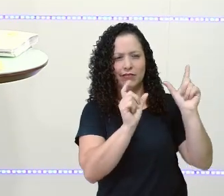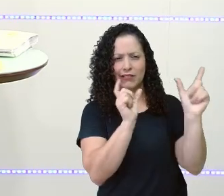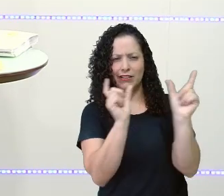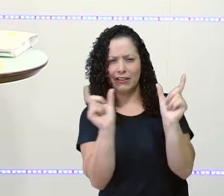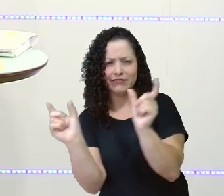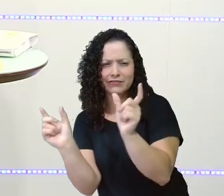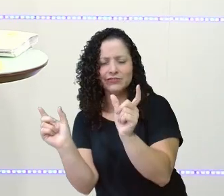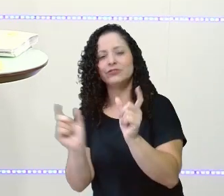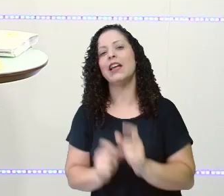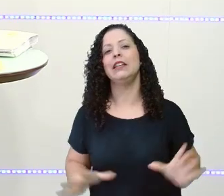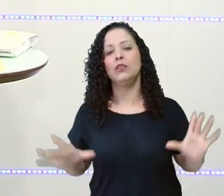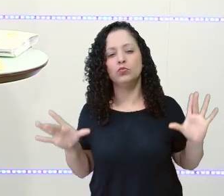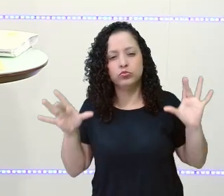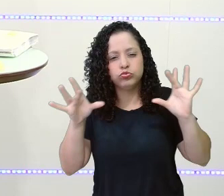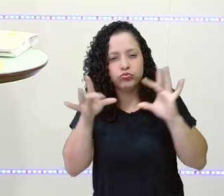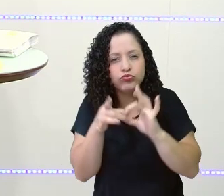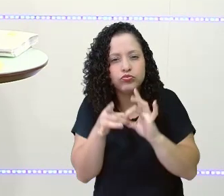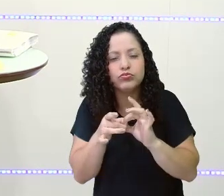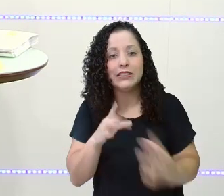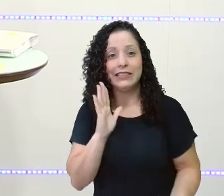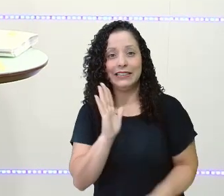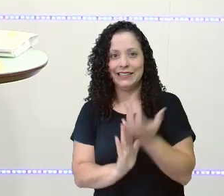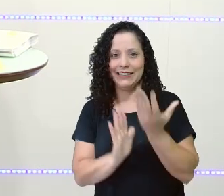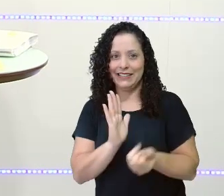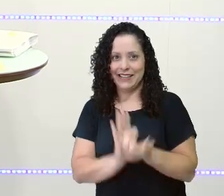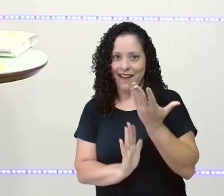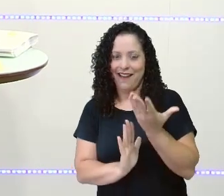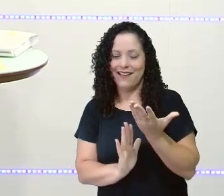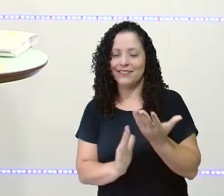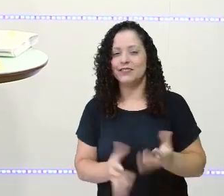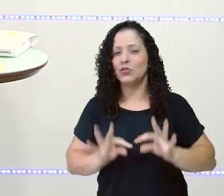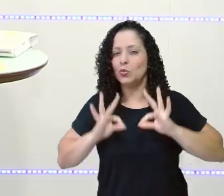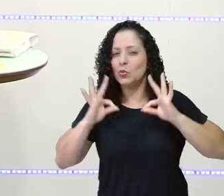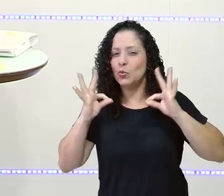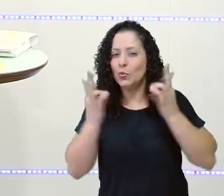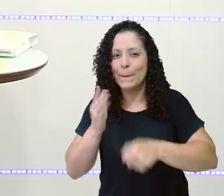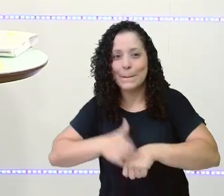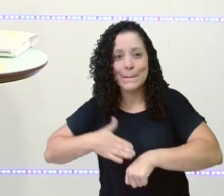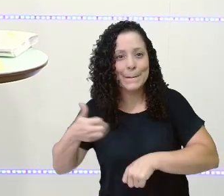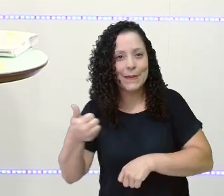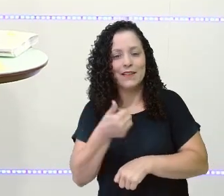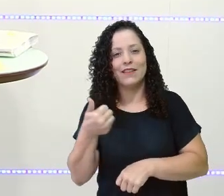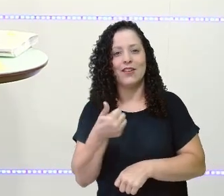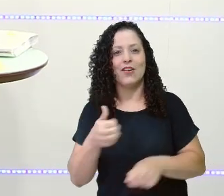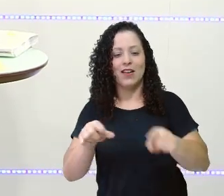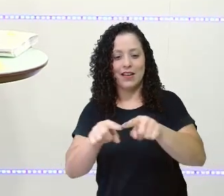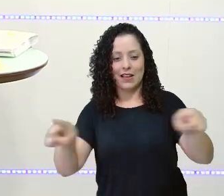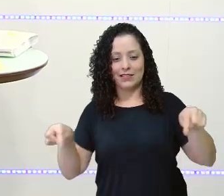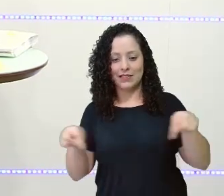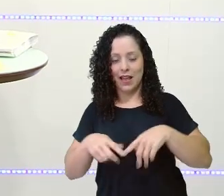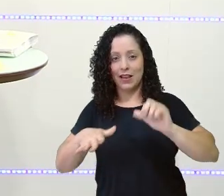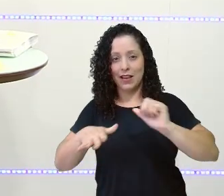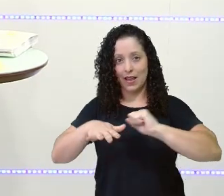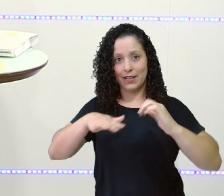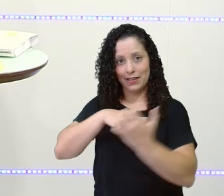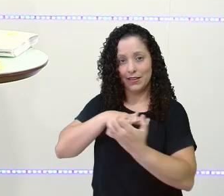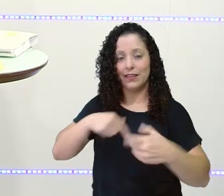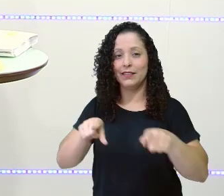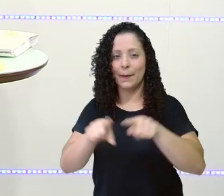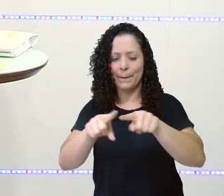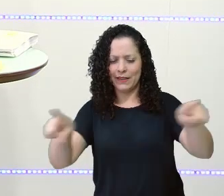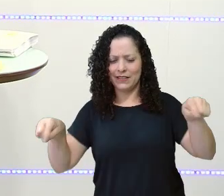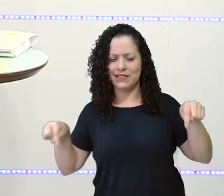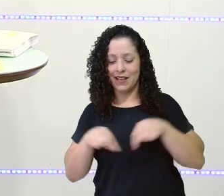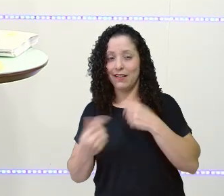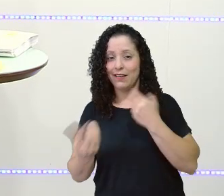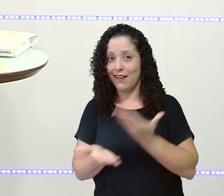possa unir essas informações e montar a nossa intervenção para o estudante, tanto na sala de recursos quanto na sala regular. Mas